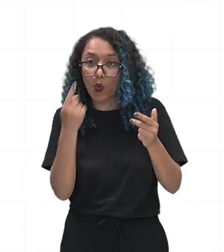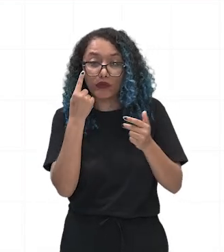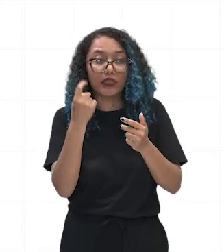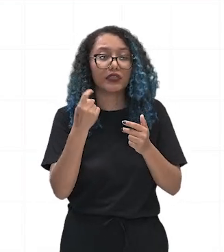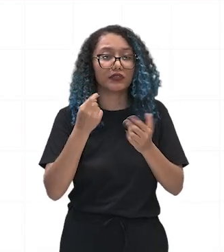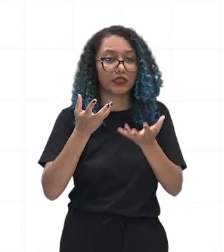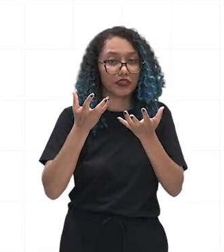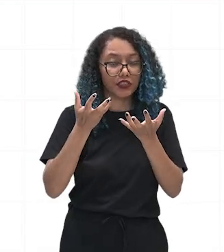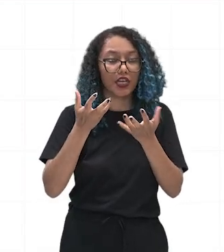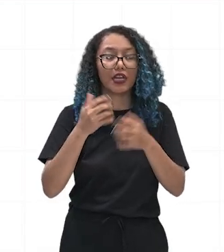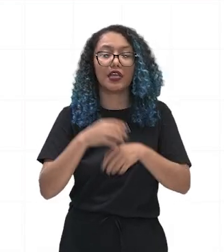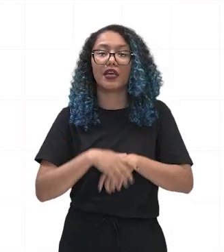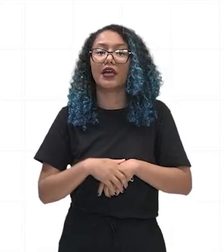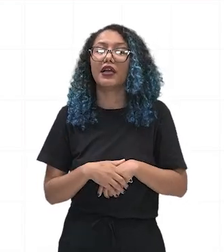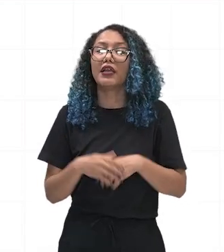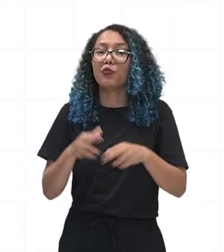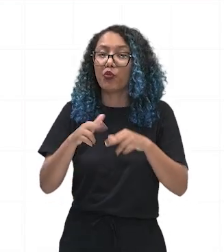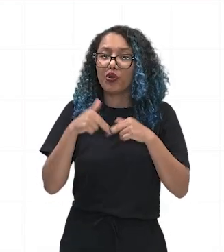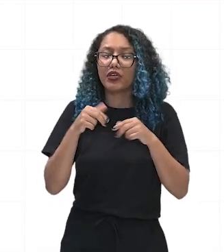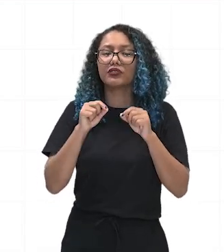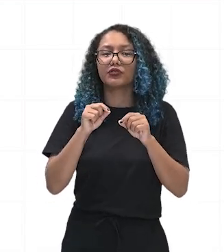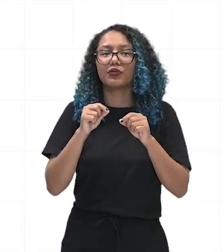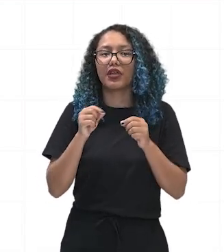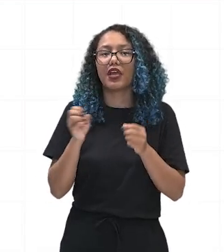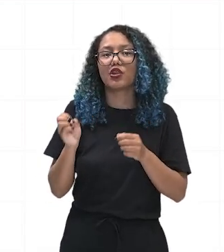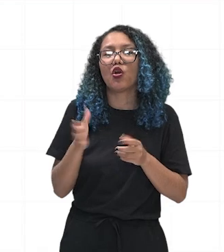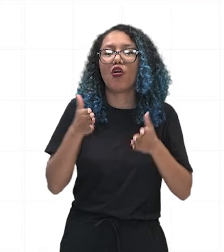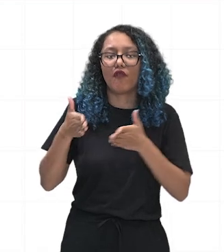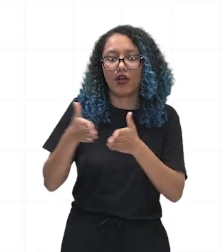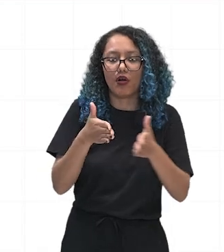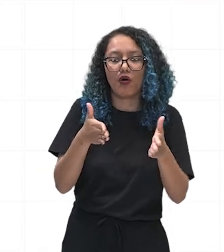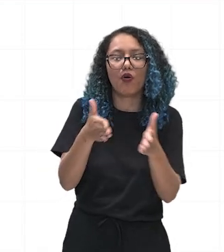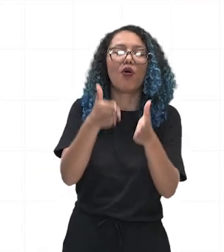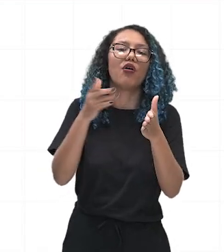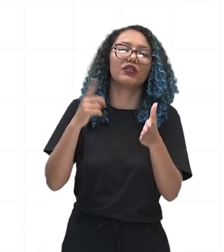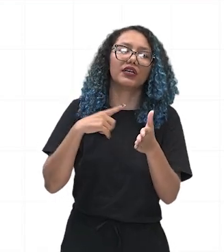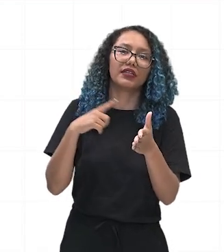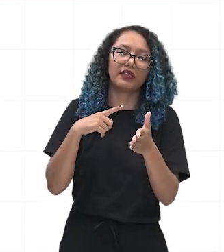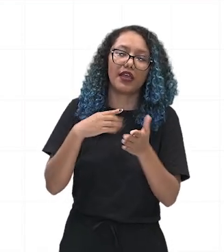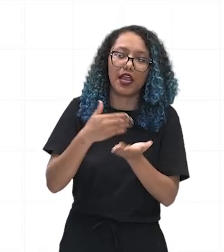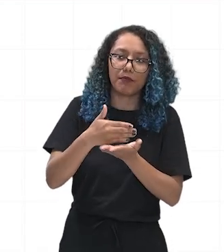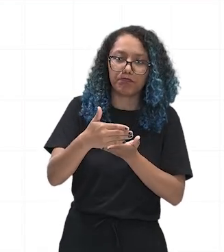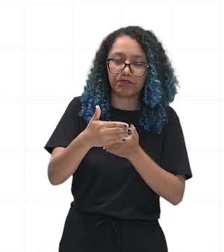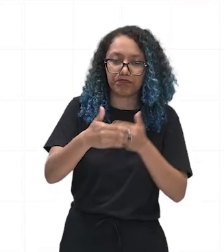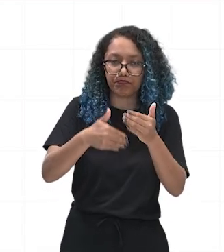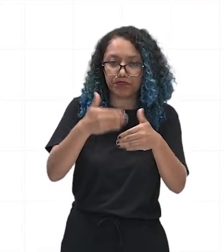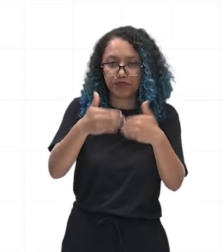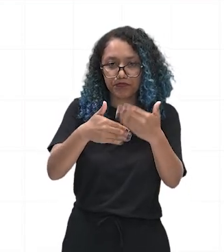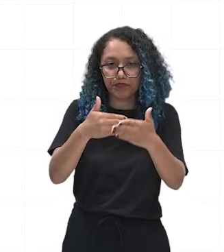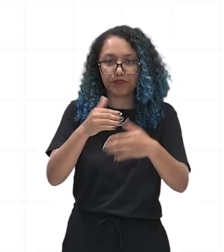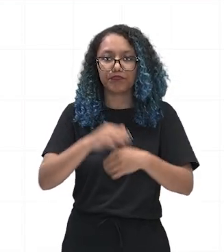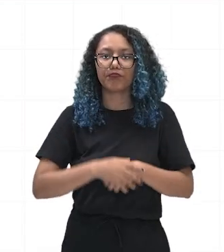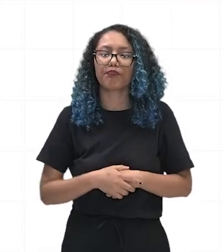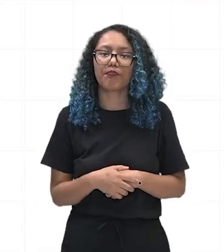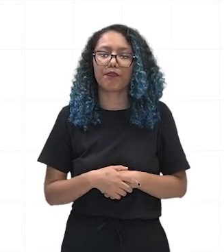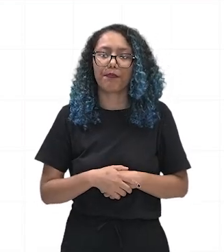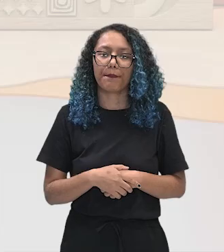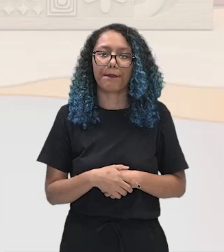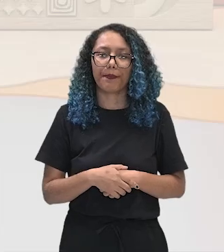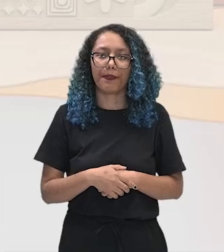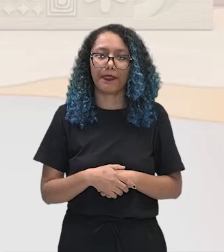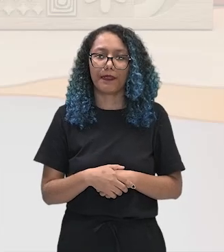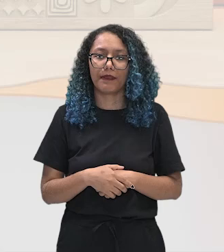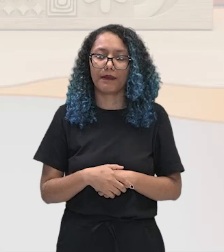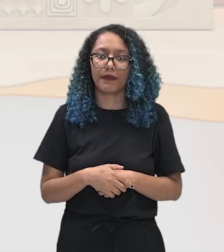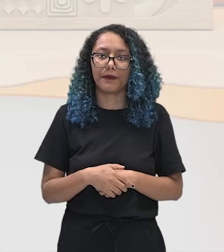ajudou a criar novas rotas comerciais pelo oceano, tá? Então as descobertas geográficas vão